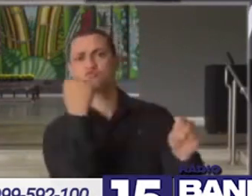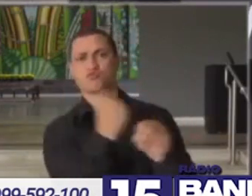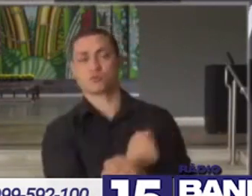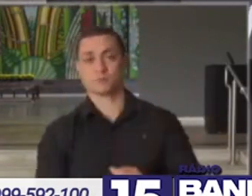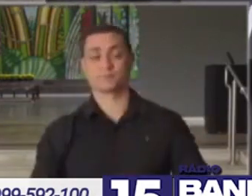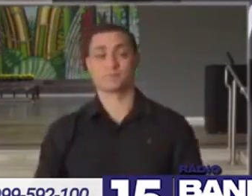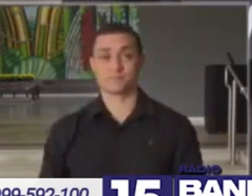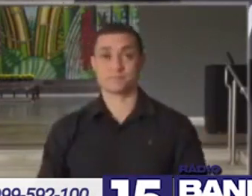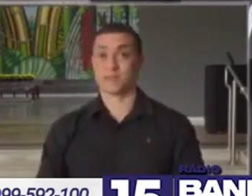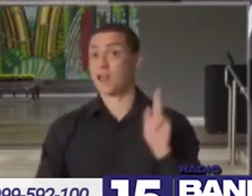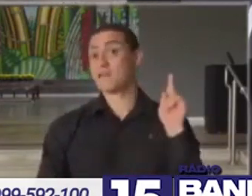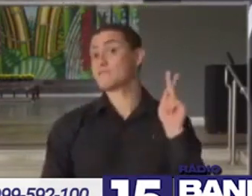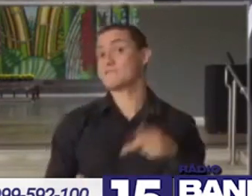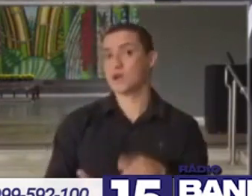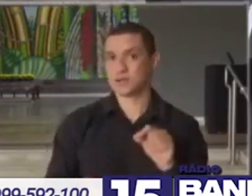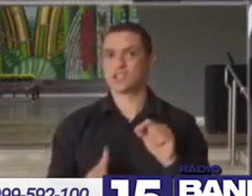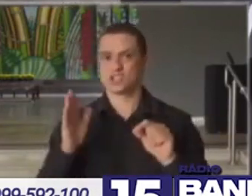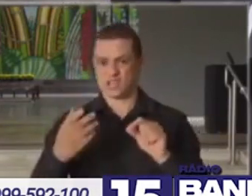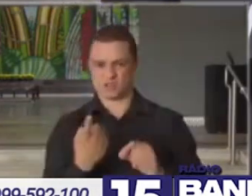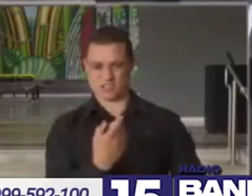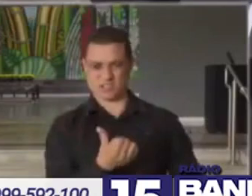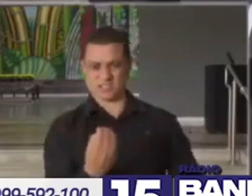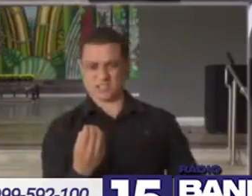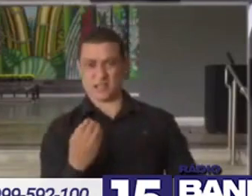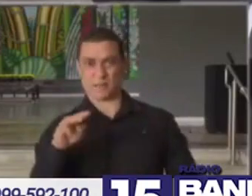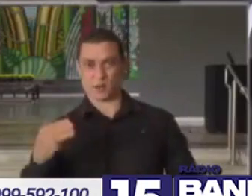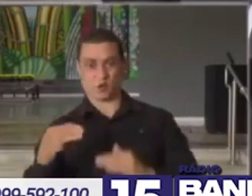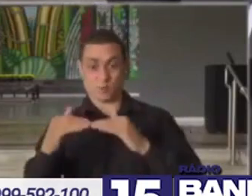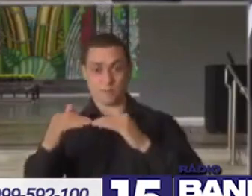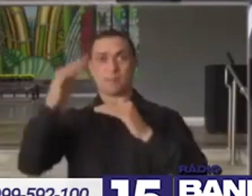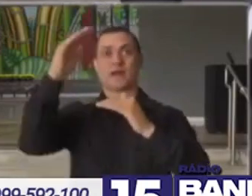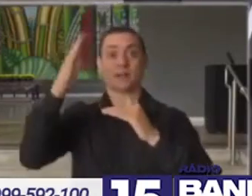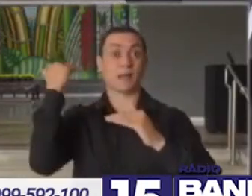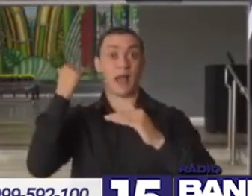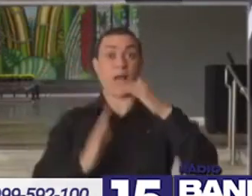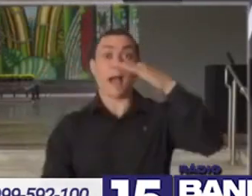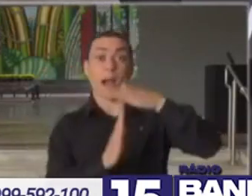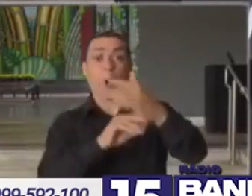conseguiu alcançar a sua segunda meta de